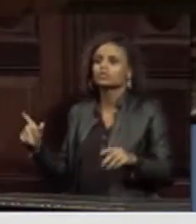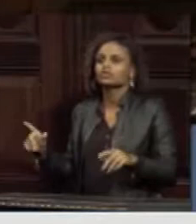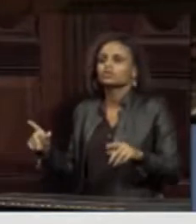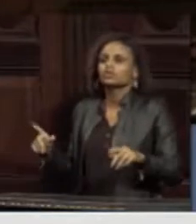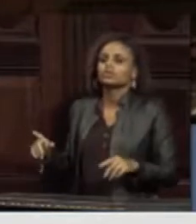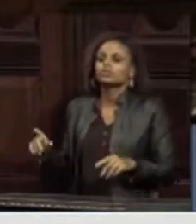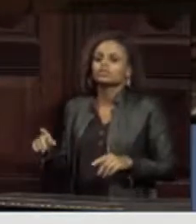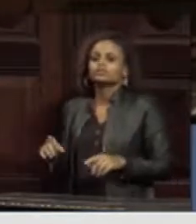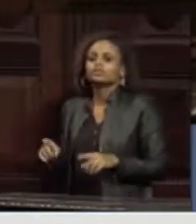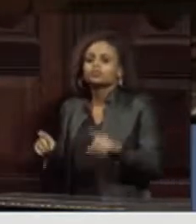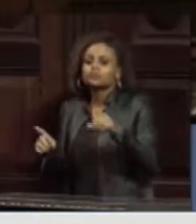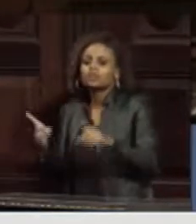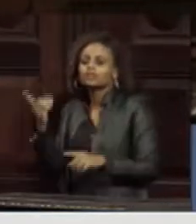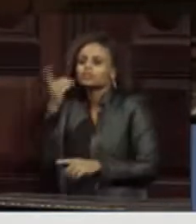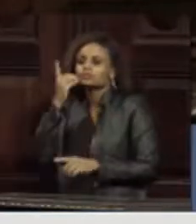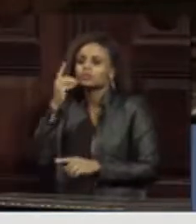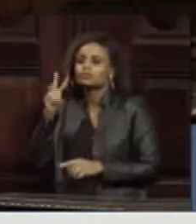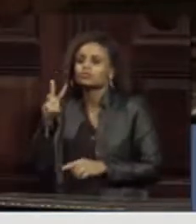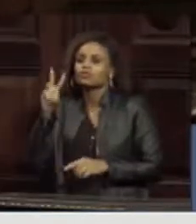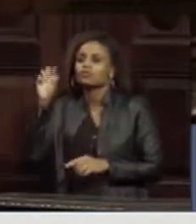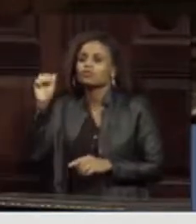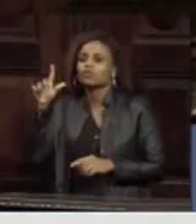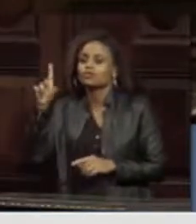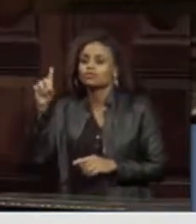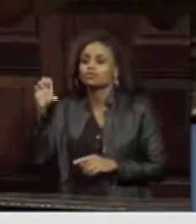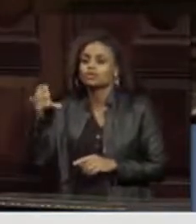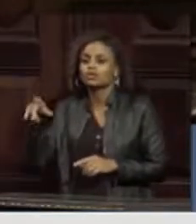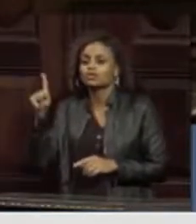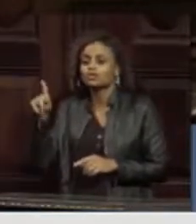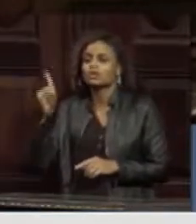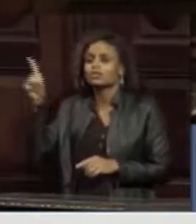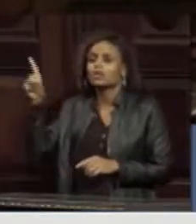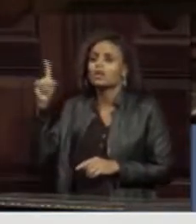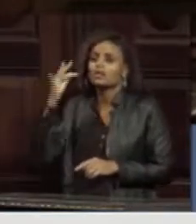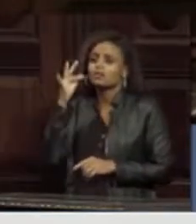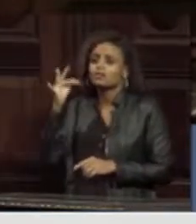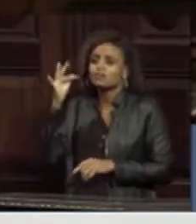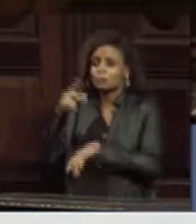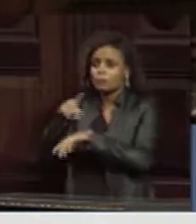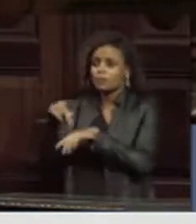deputado Waldeck, era um movimento que nasce